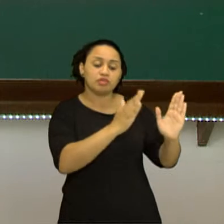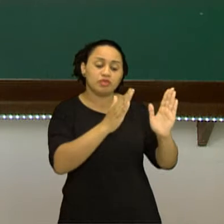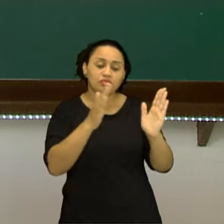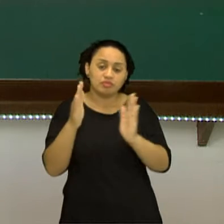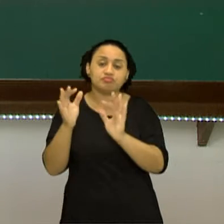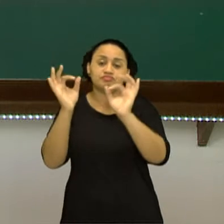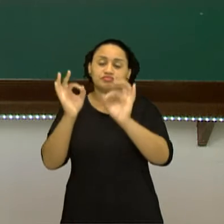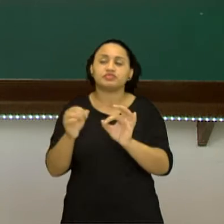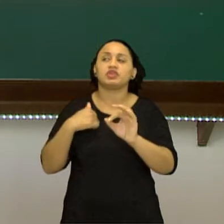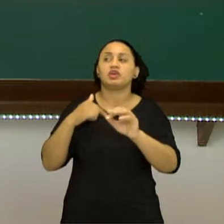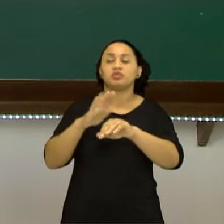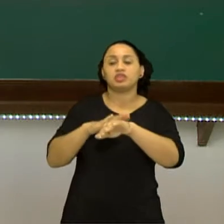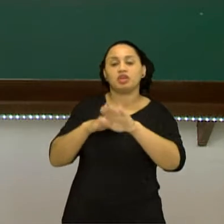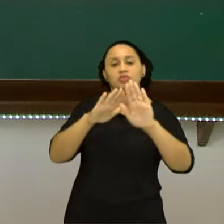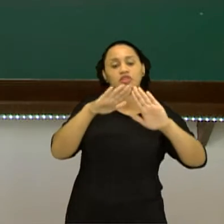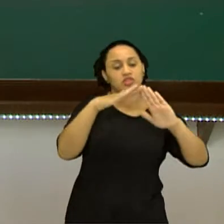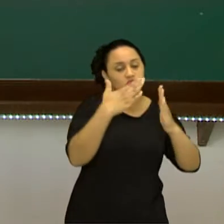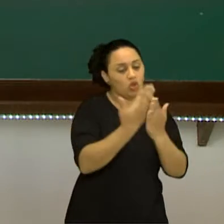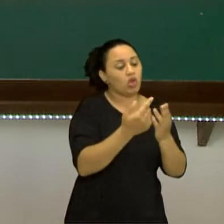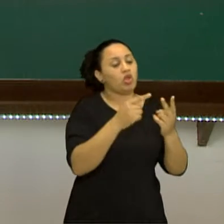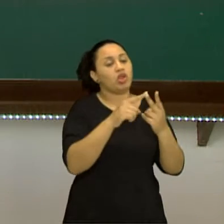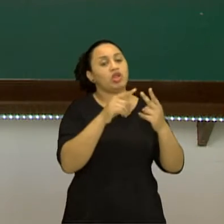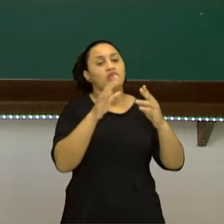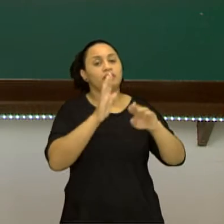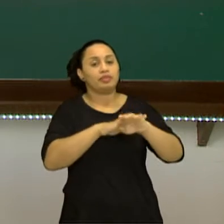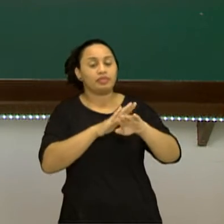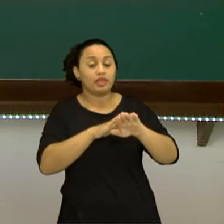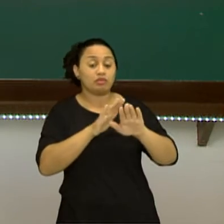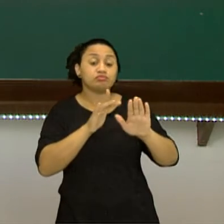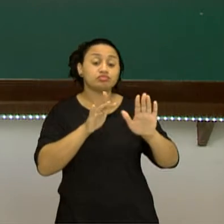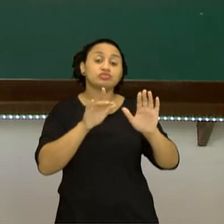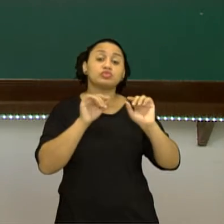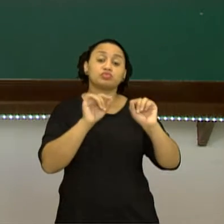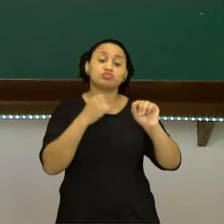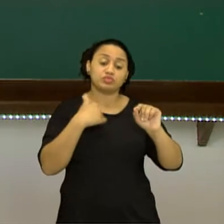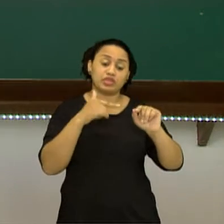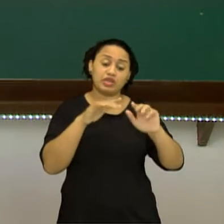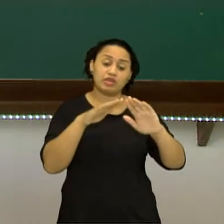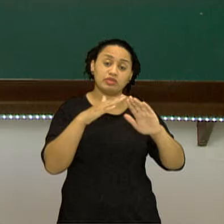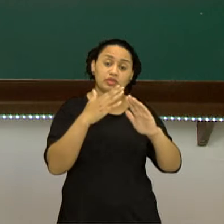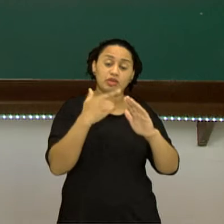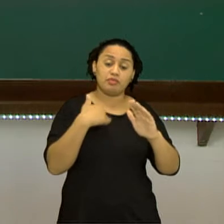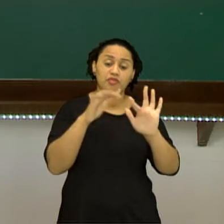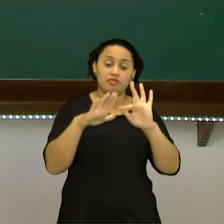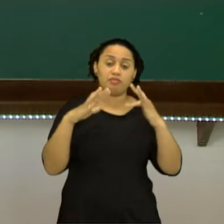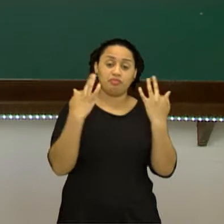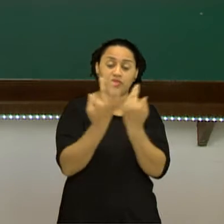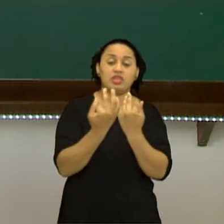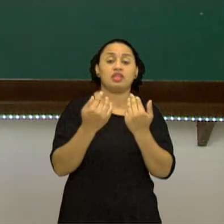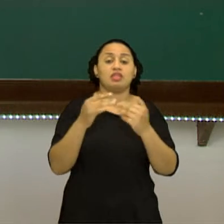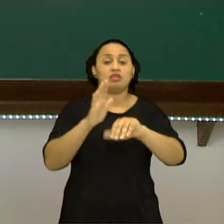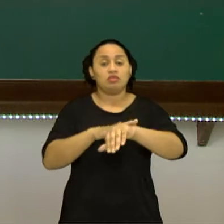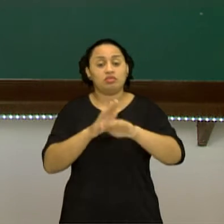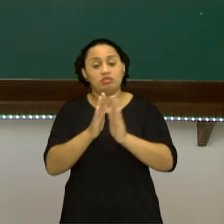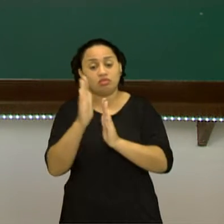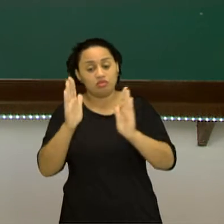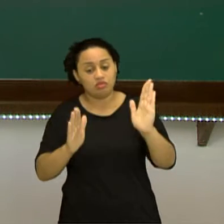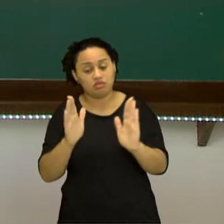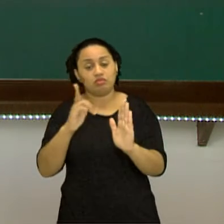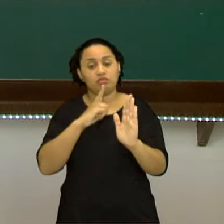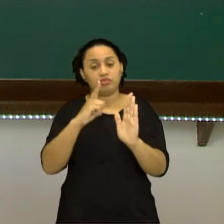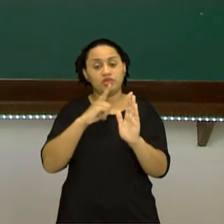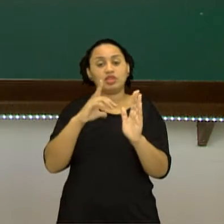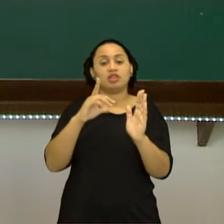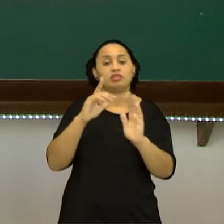gasto com a escola, né, o tempo que eu invisto com a escola, o tempo que eu invisto com a minha família, o tempo que eu invisto, né, nas